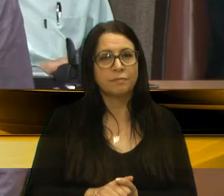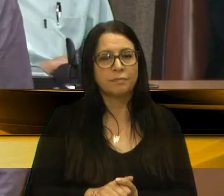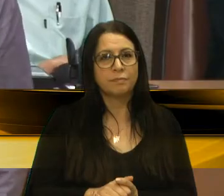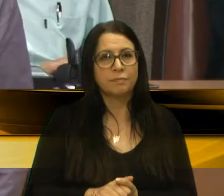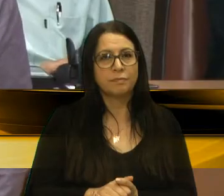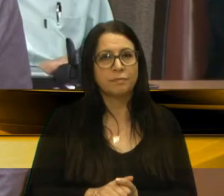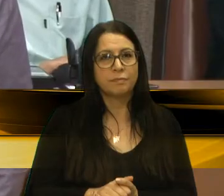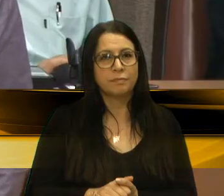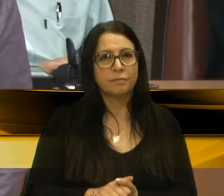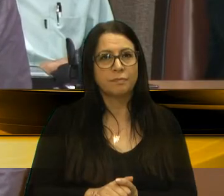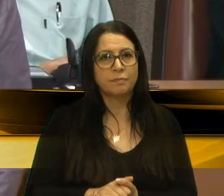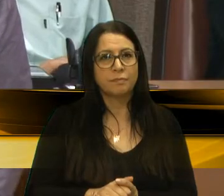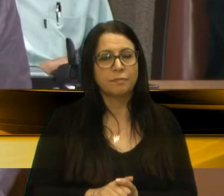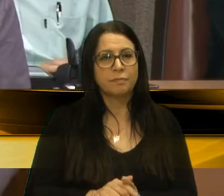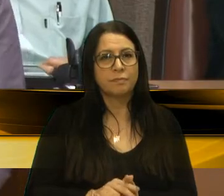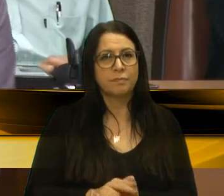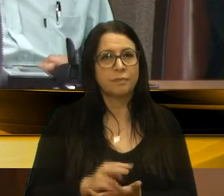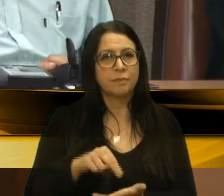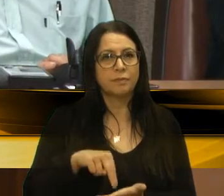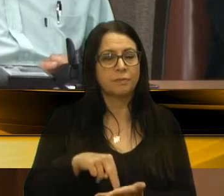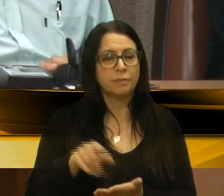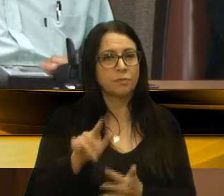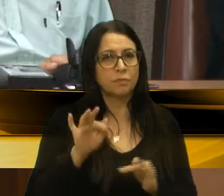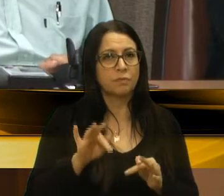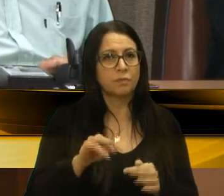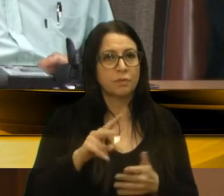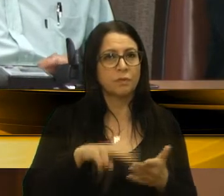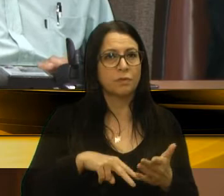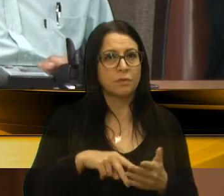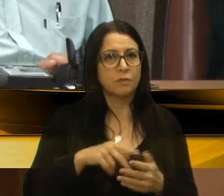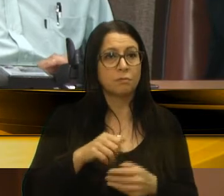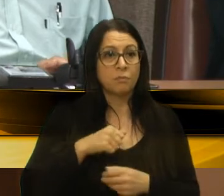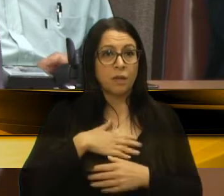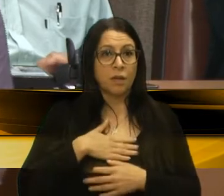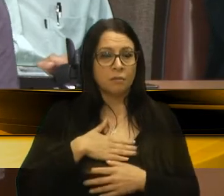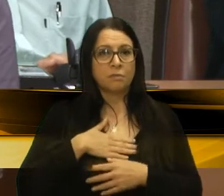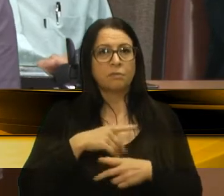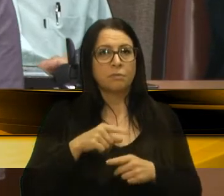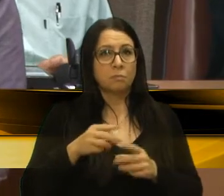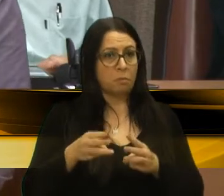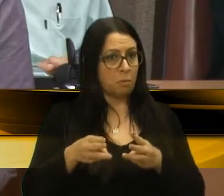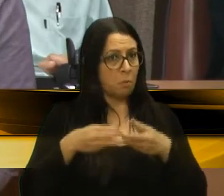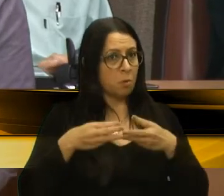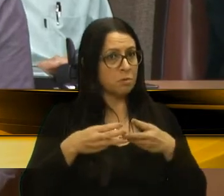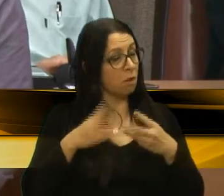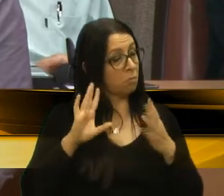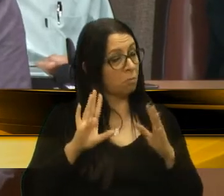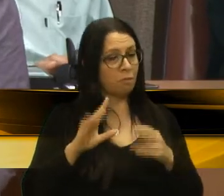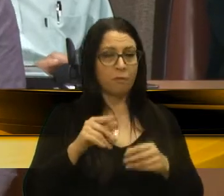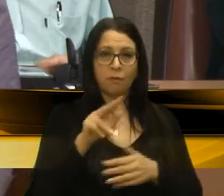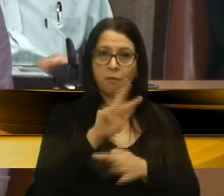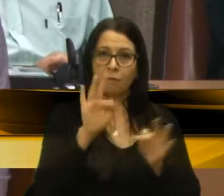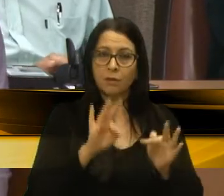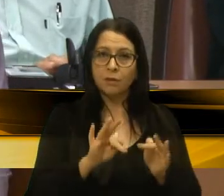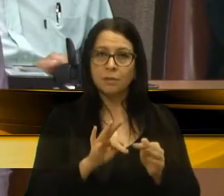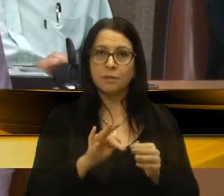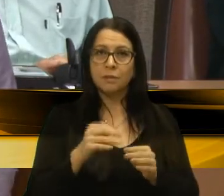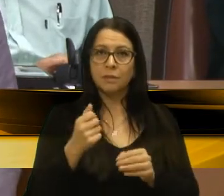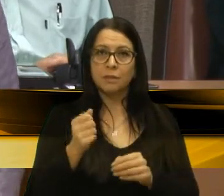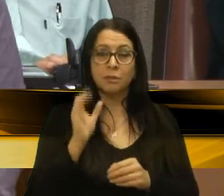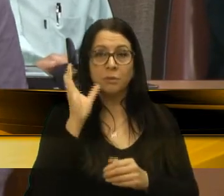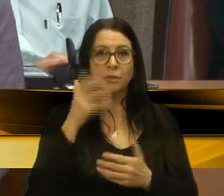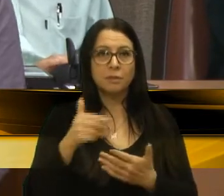Eu estava de pé ainda, né? Não tinha terminado nem de respirar, porque eu tinha lido a moção, mas fico contente com a decisão,